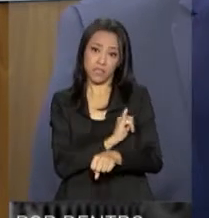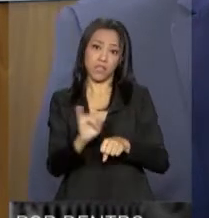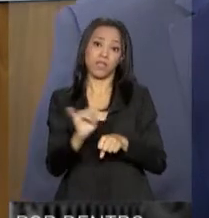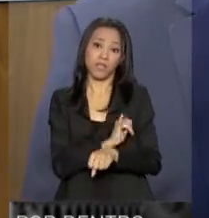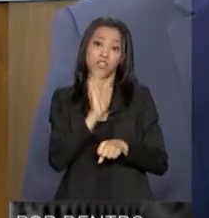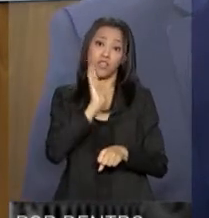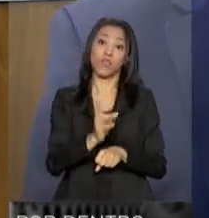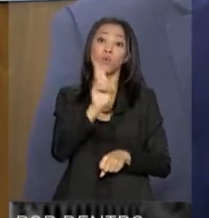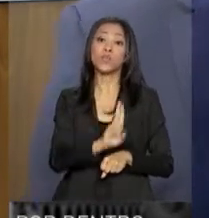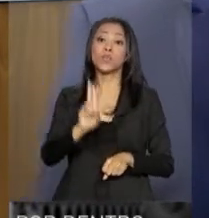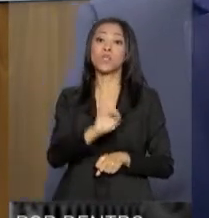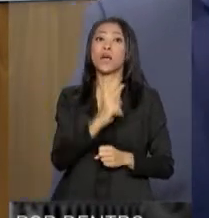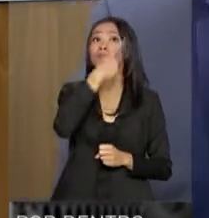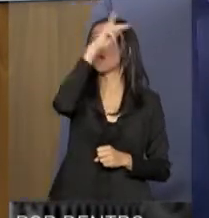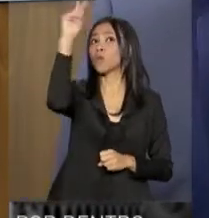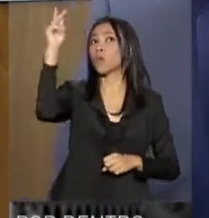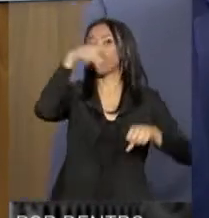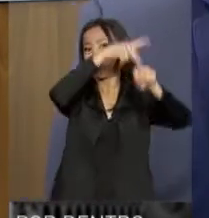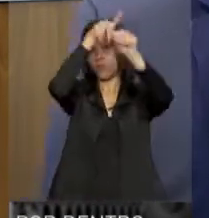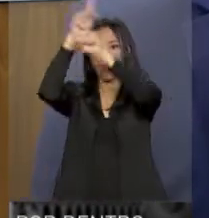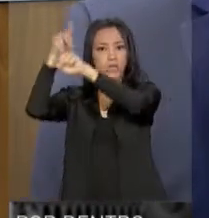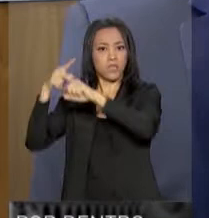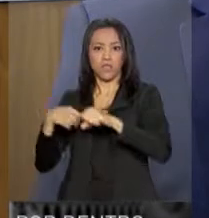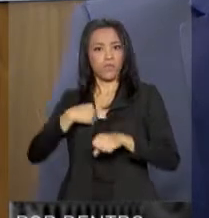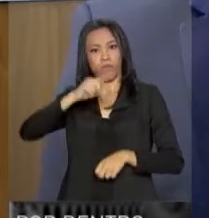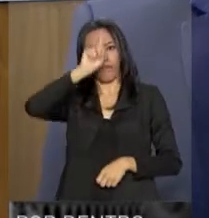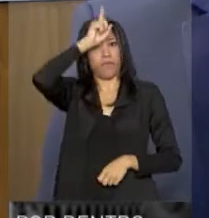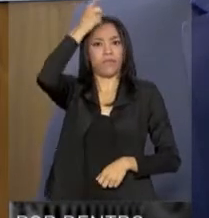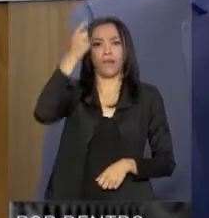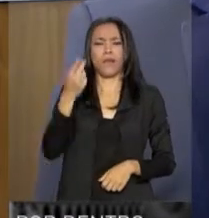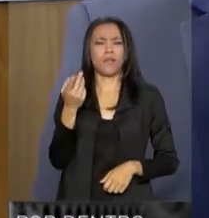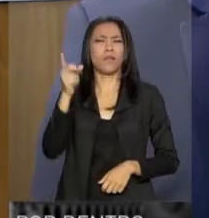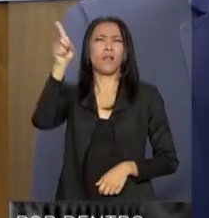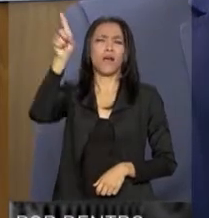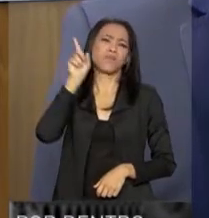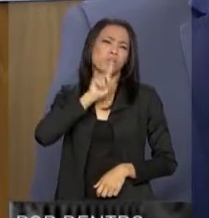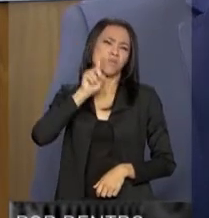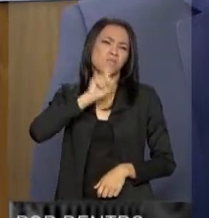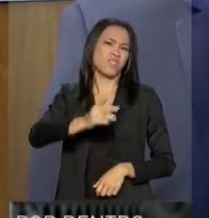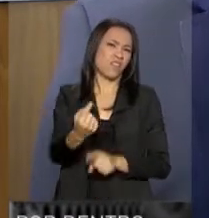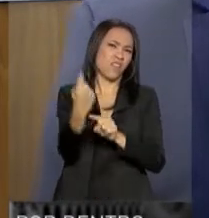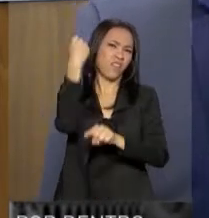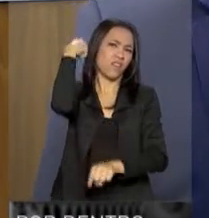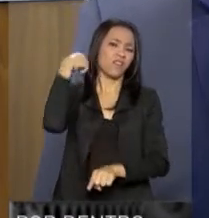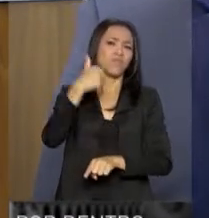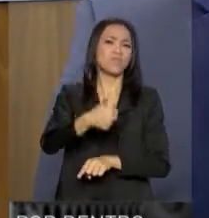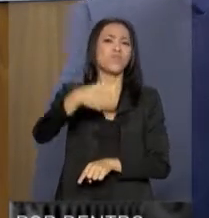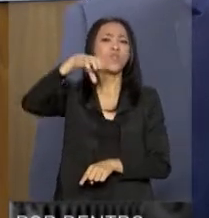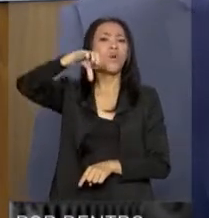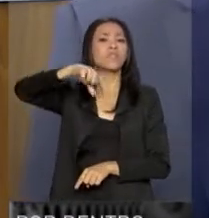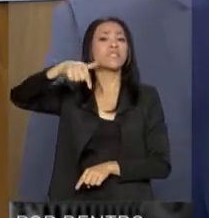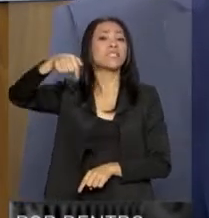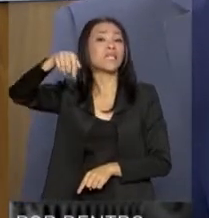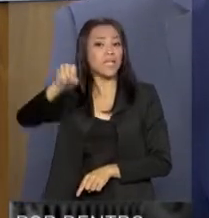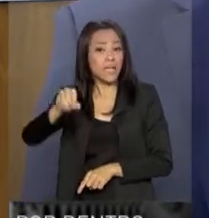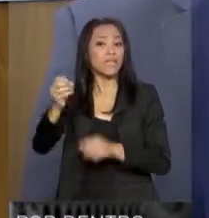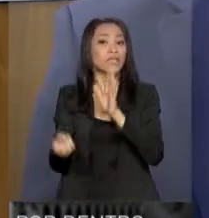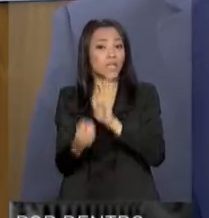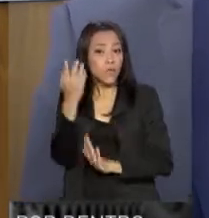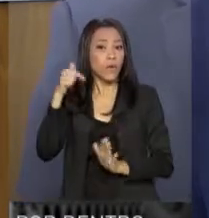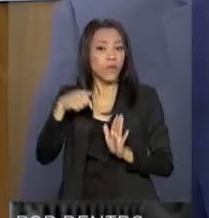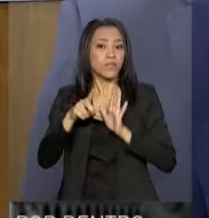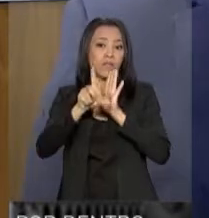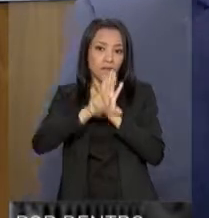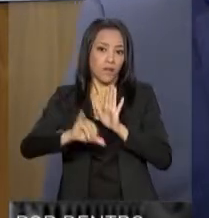outros países não foram inventados no país estados unidos desde a década de 70 criou uma lei sobre isso em 92/93 ele